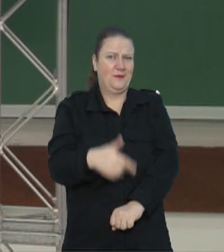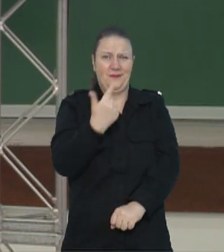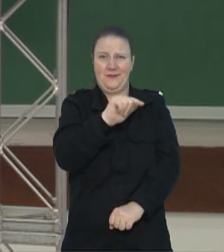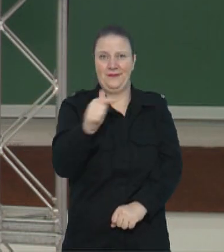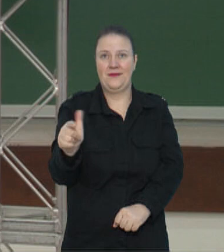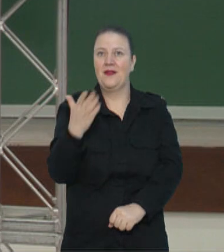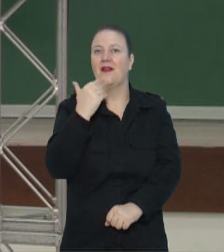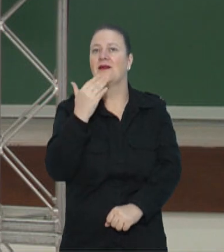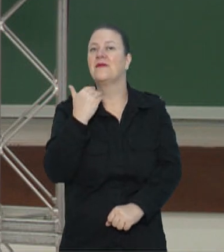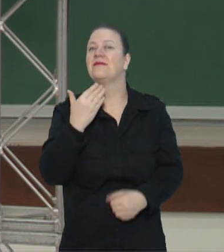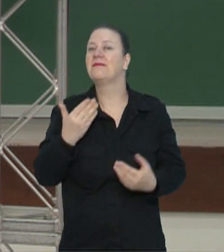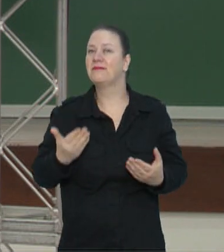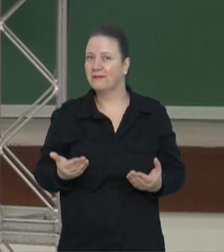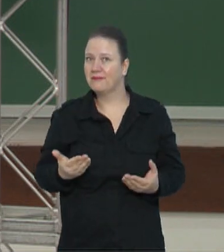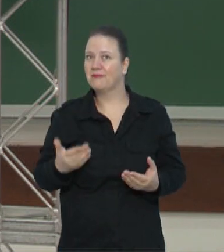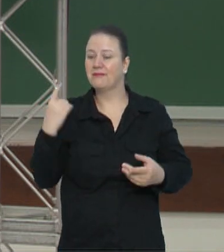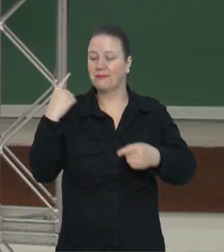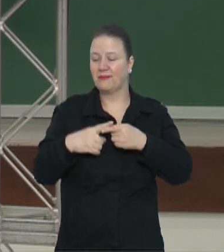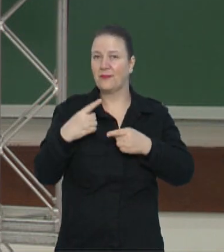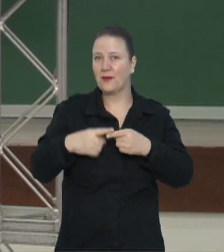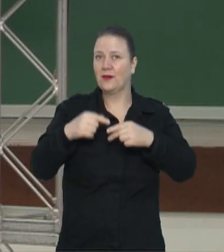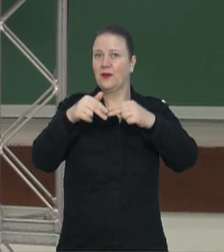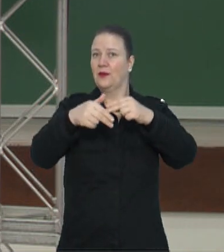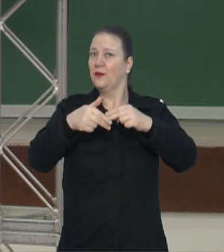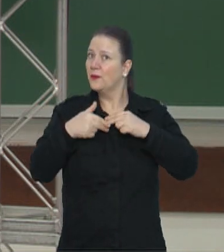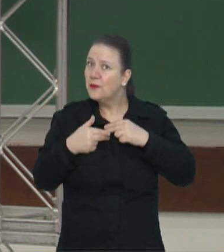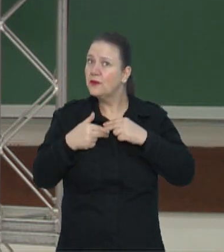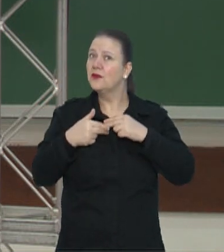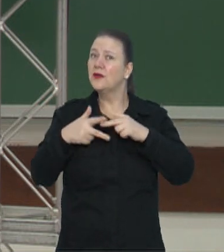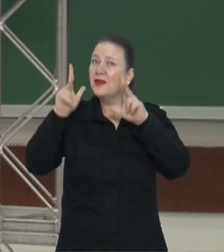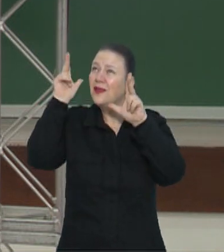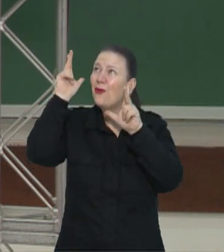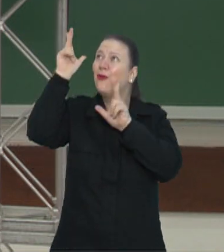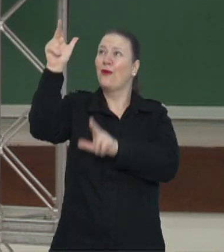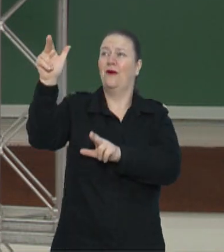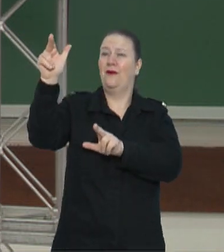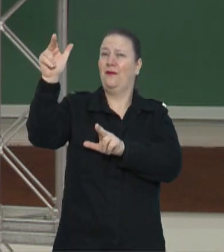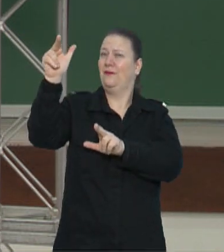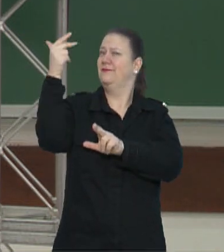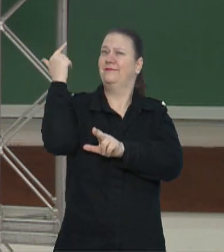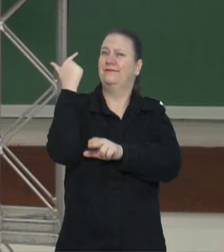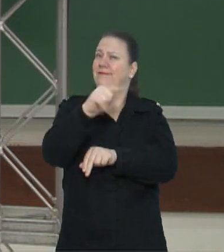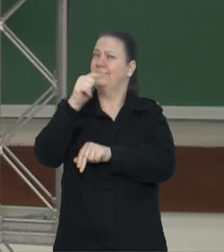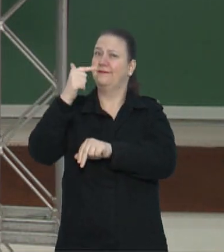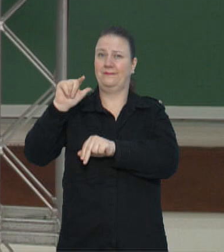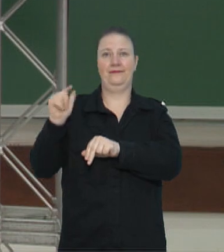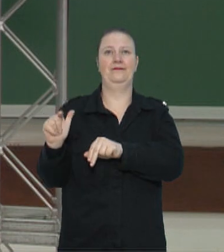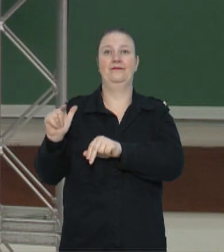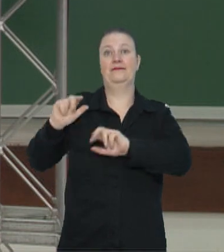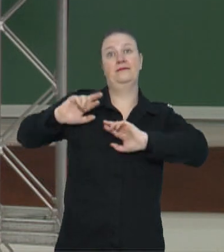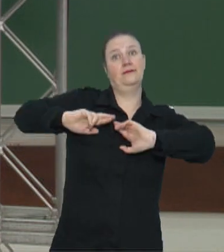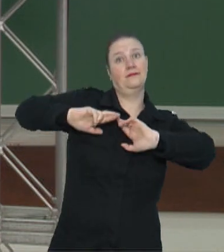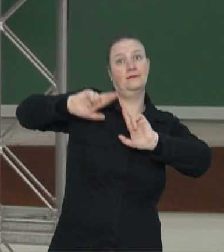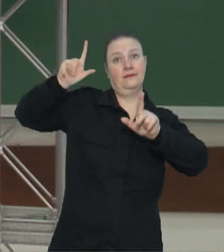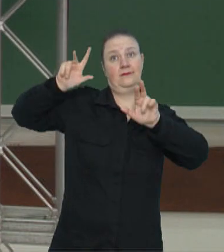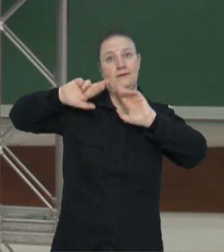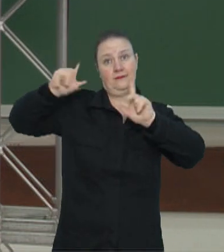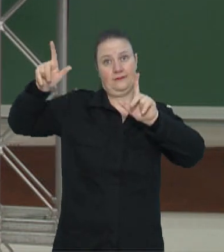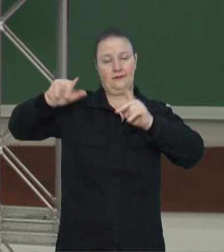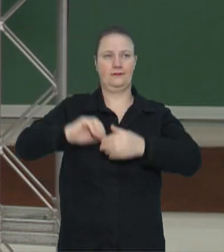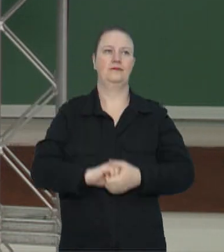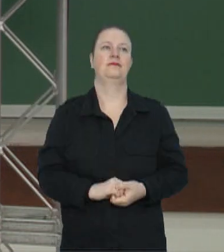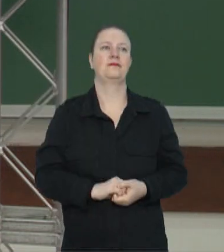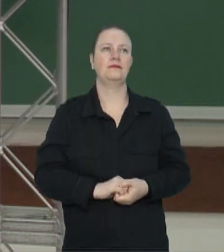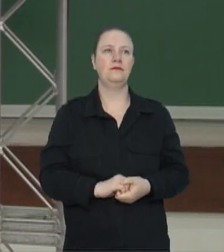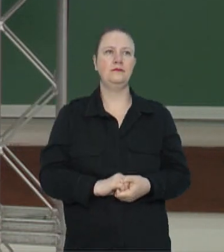sul. Então por isso que não é homogêneo, é diferente, é heterogêneo, certo? Em diferentes regiões